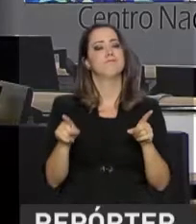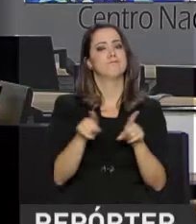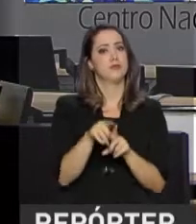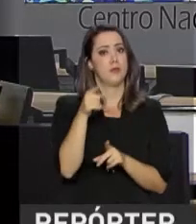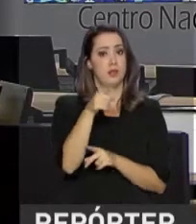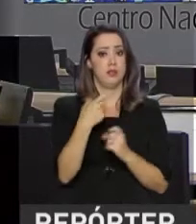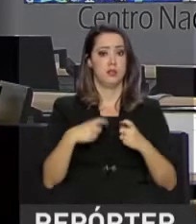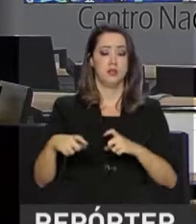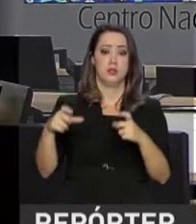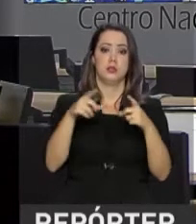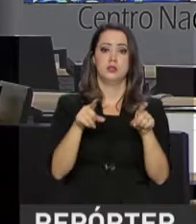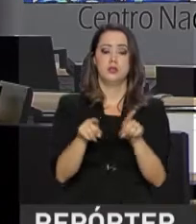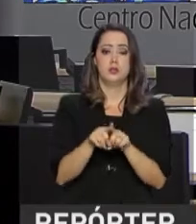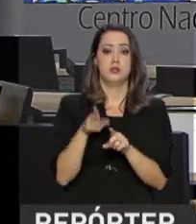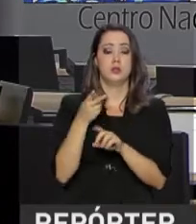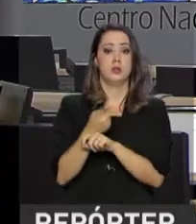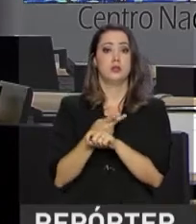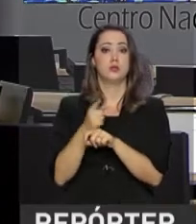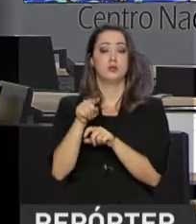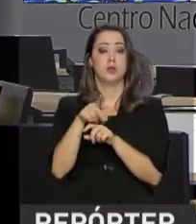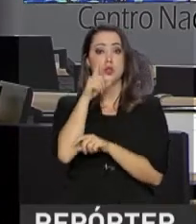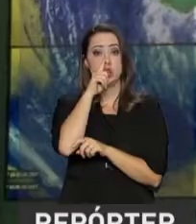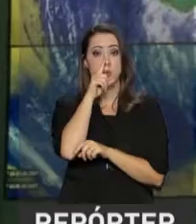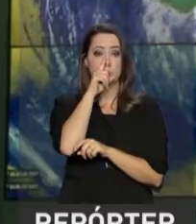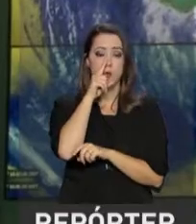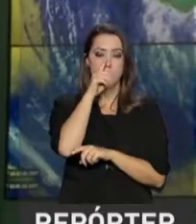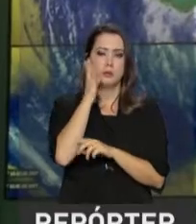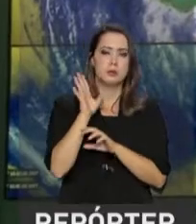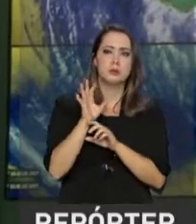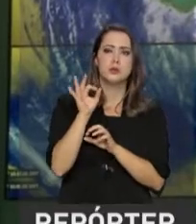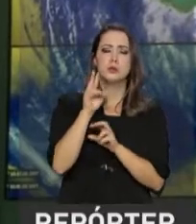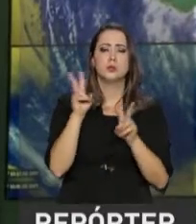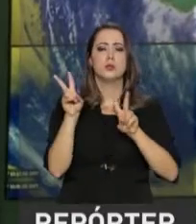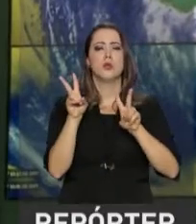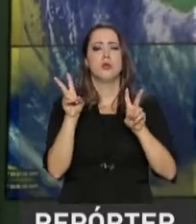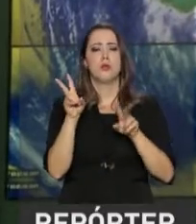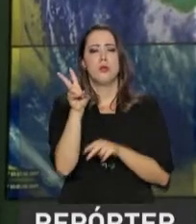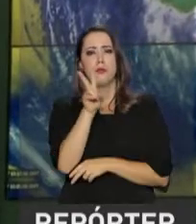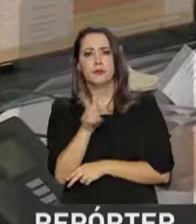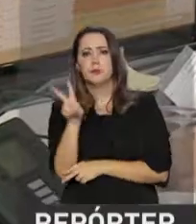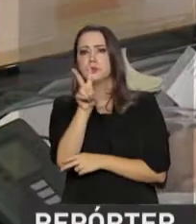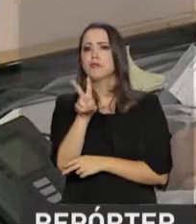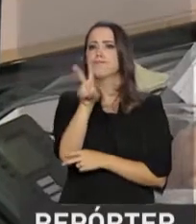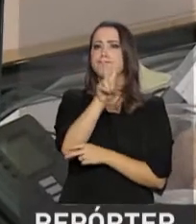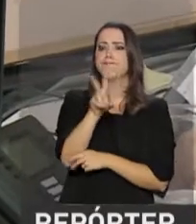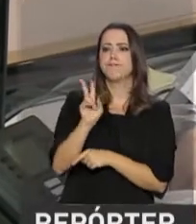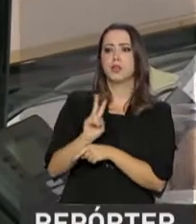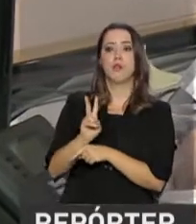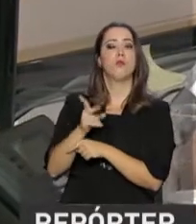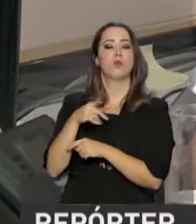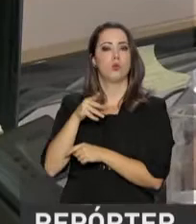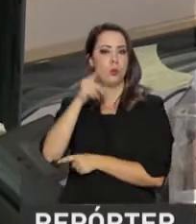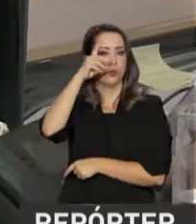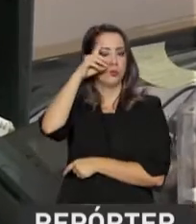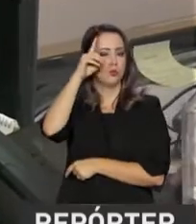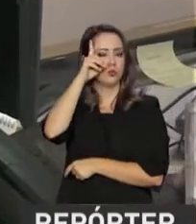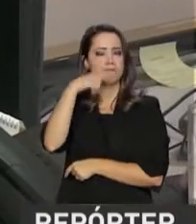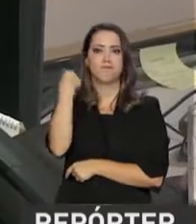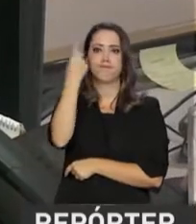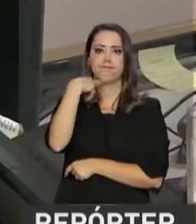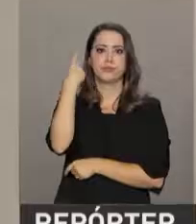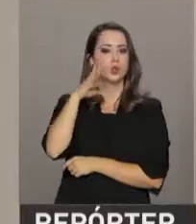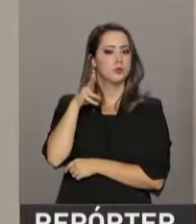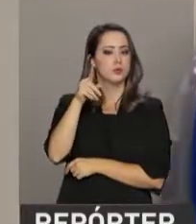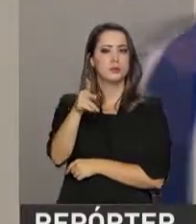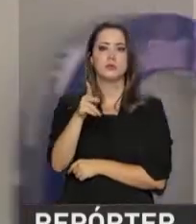o centro nacional de gerenciamento de riscos e desastres tudo em brasília monitora em tempo real todas as regiões brasileiras